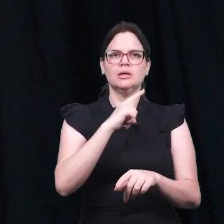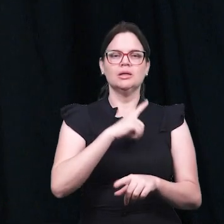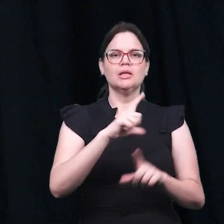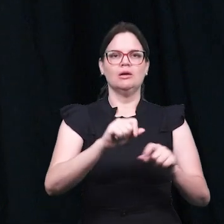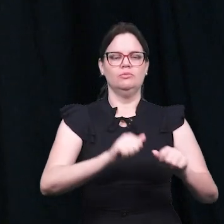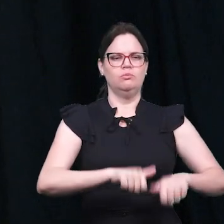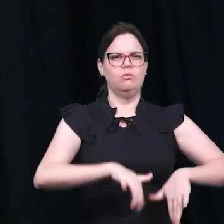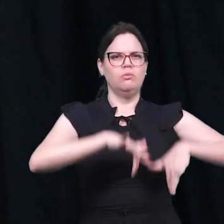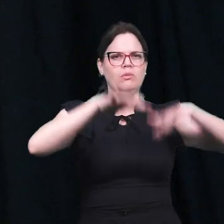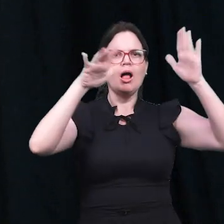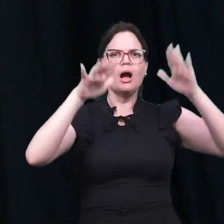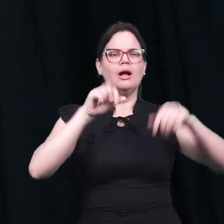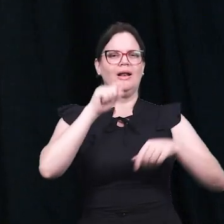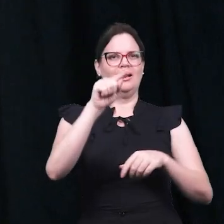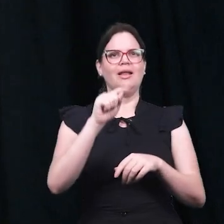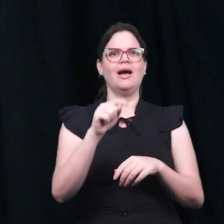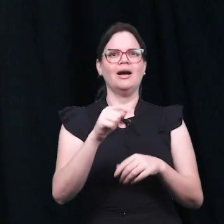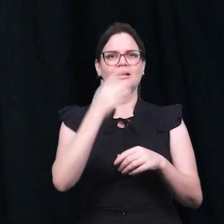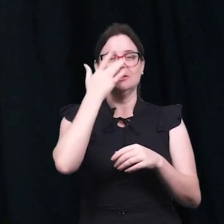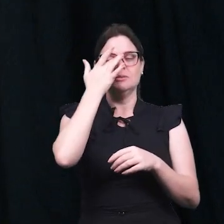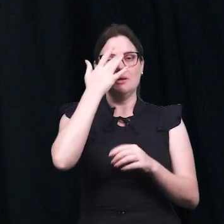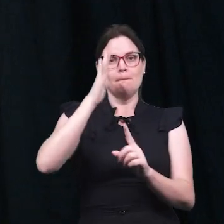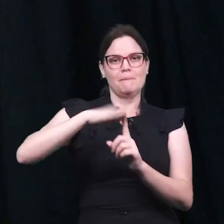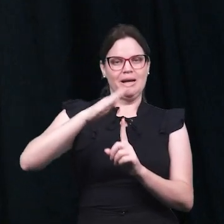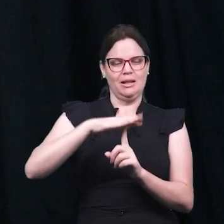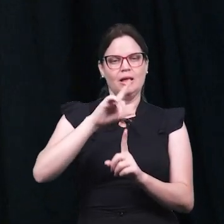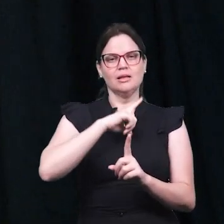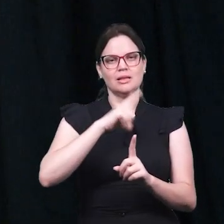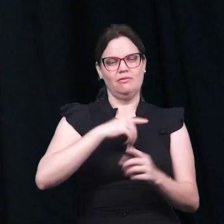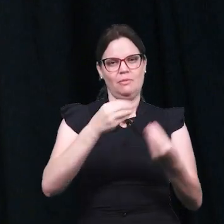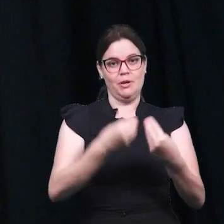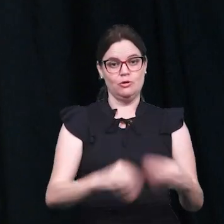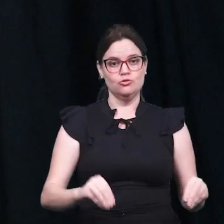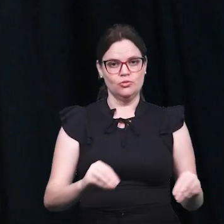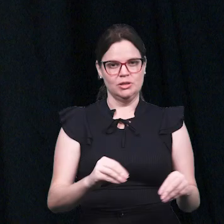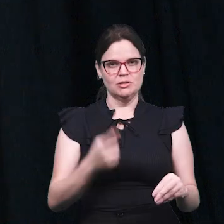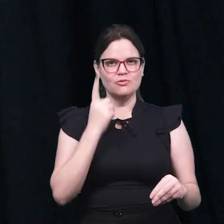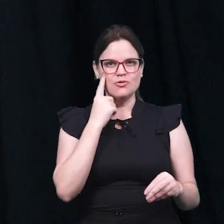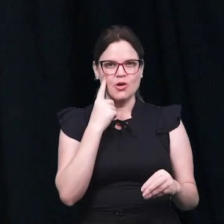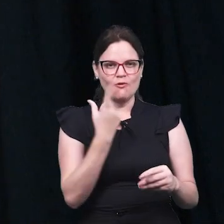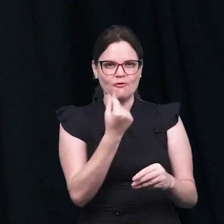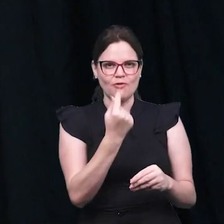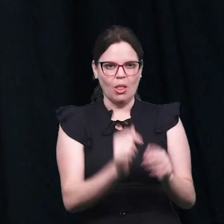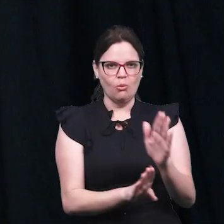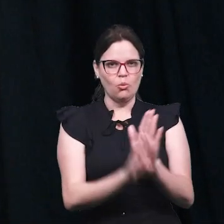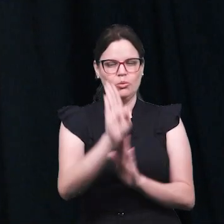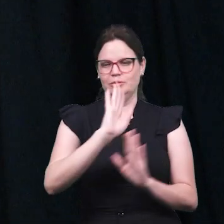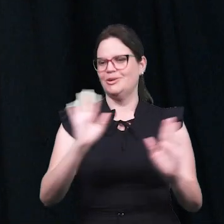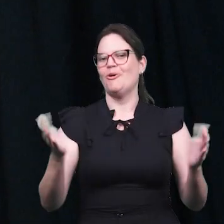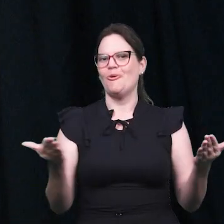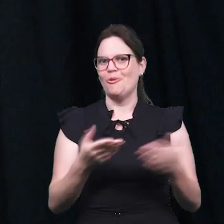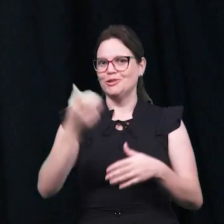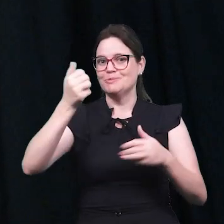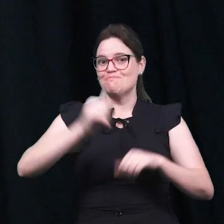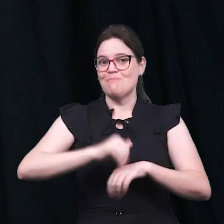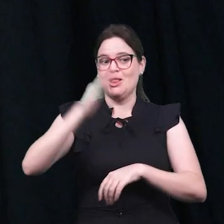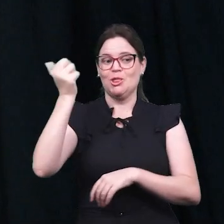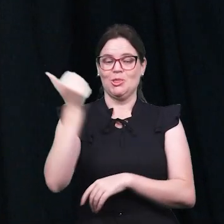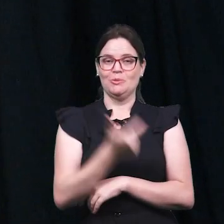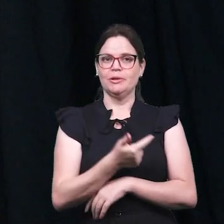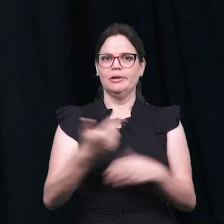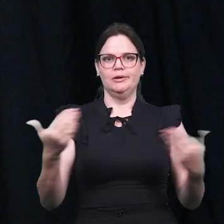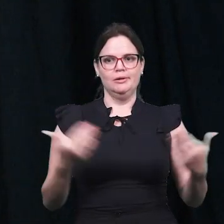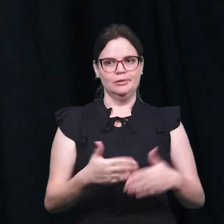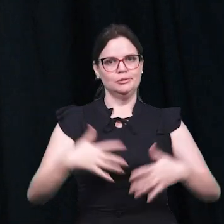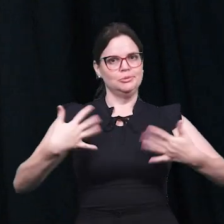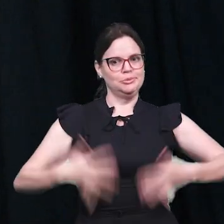lavouras do Paraná, se viu níveis na bolsa tão altos quando a gente vê hoje. Então, realmente, é um momento desafiador de perplexidade,